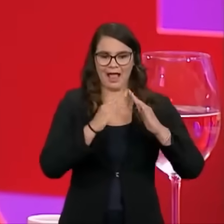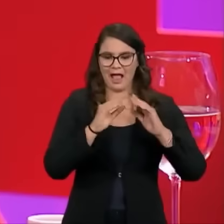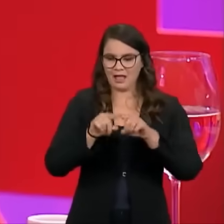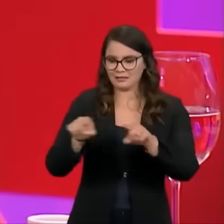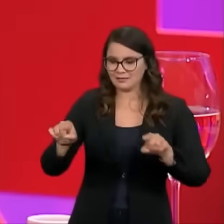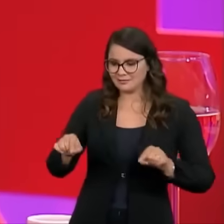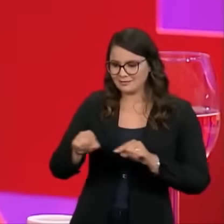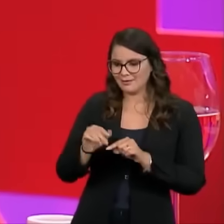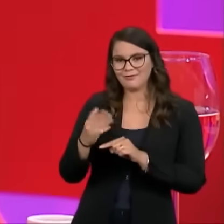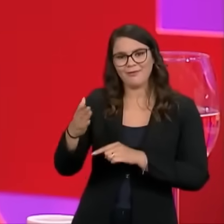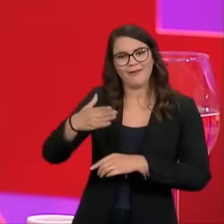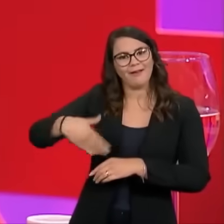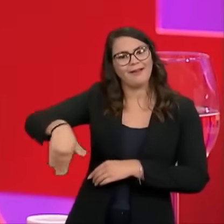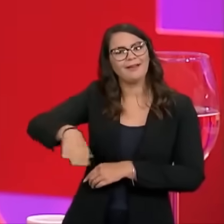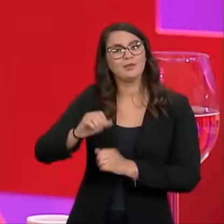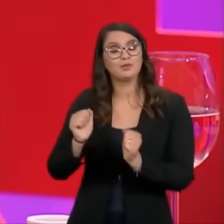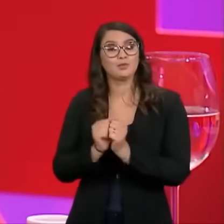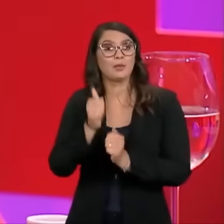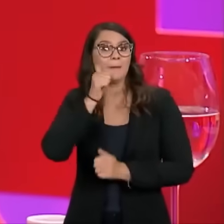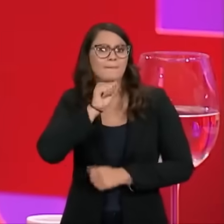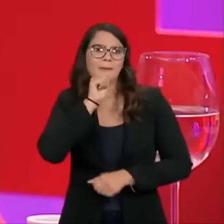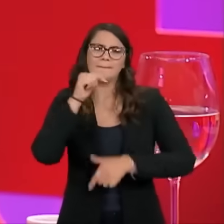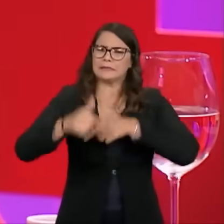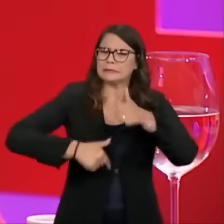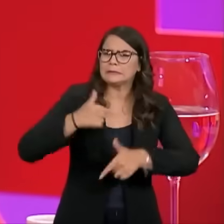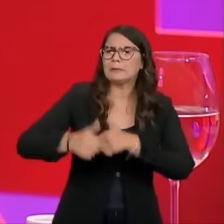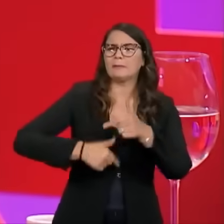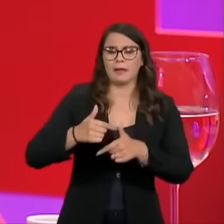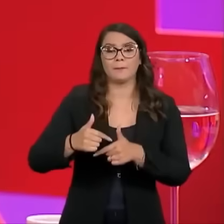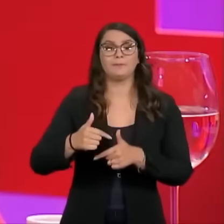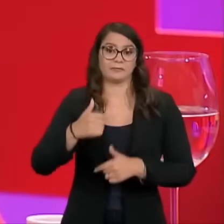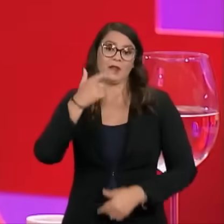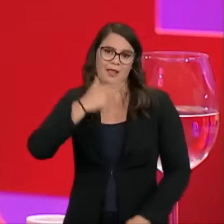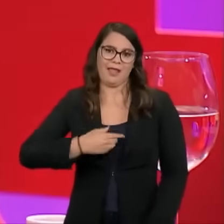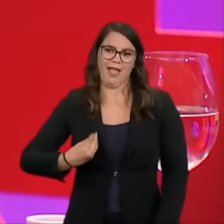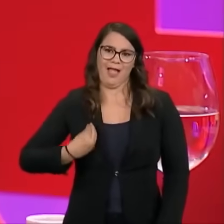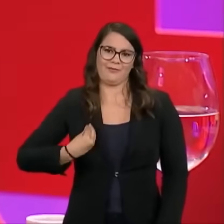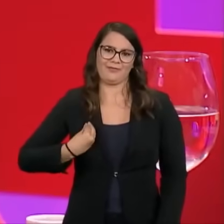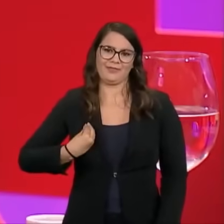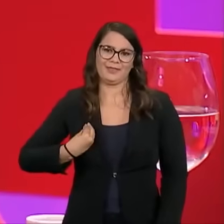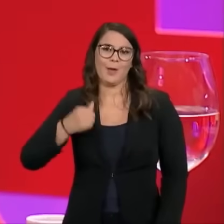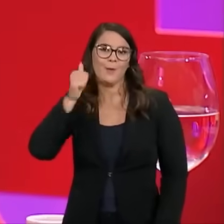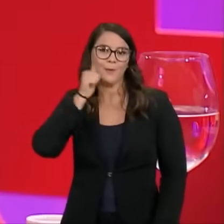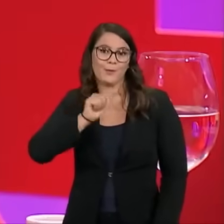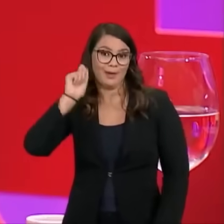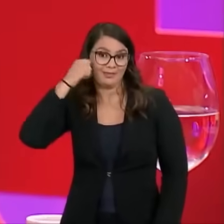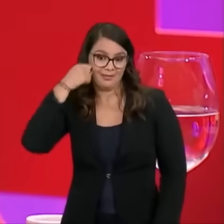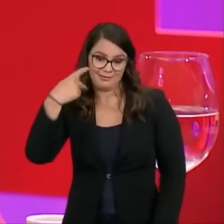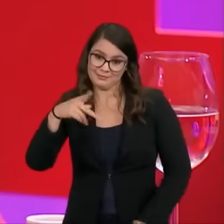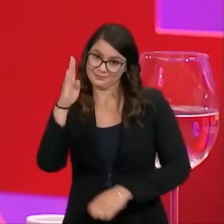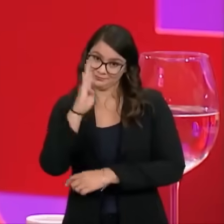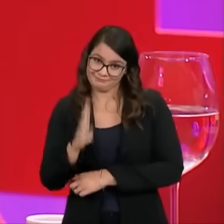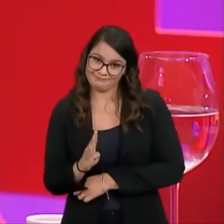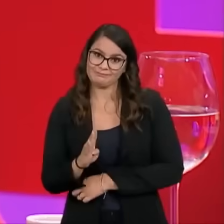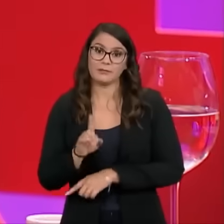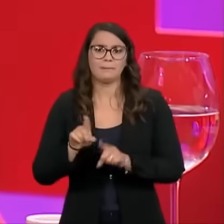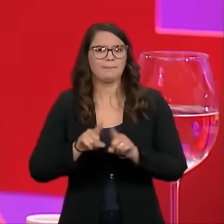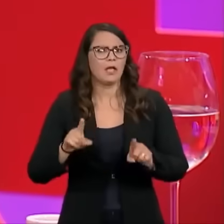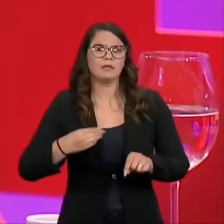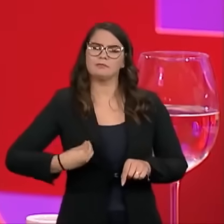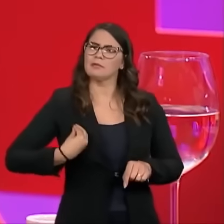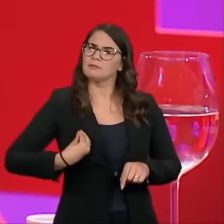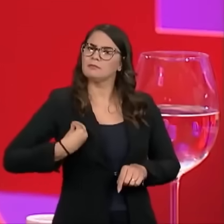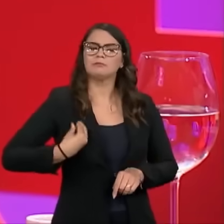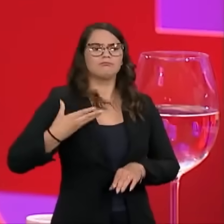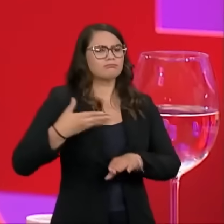avó minha mãe que sempre trabalhou fora foi uma Mulher trabalhadora realidade de mulheres negras nesse país mas que era uma mãe sempre muito presente eu não